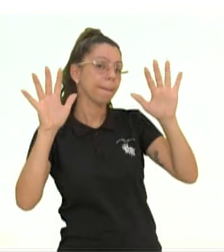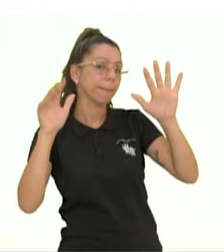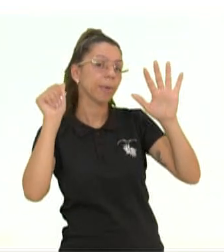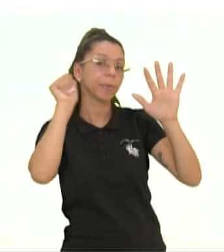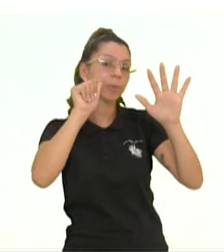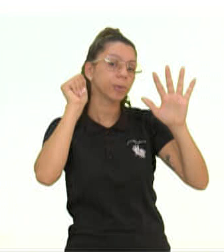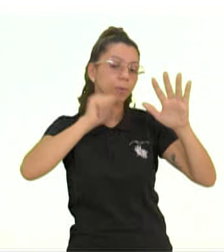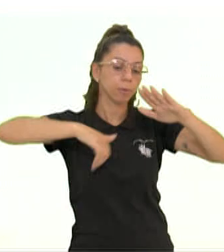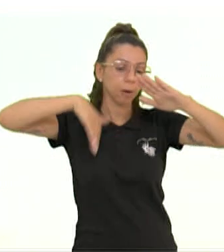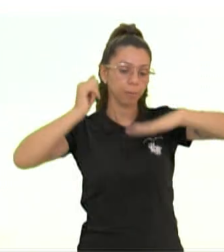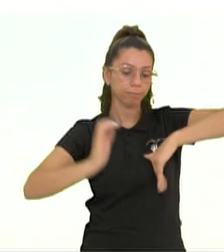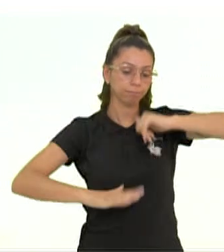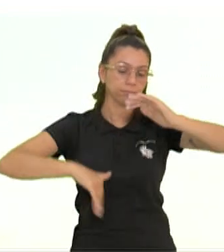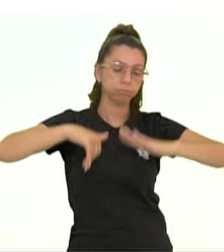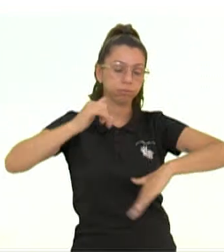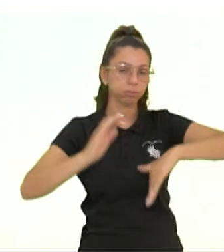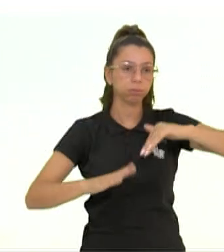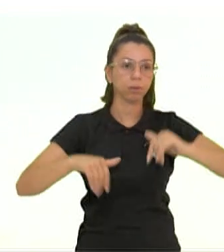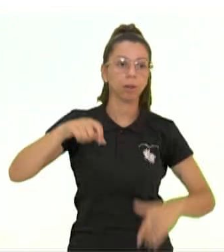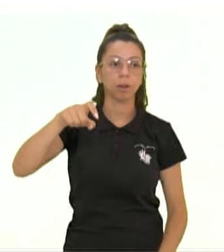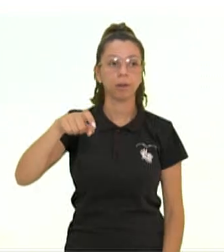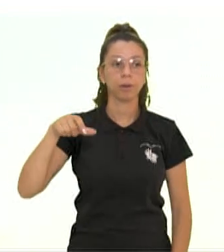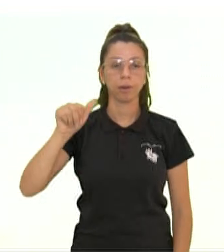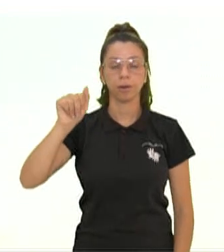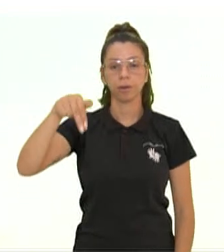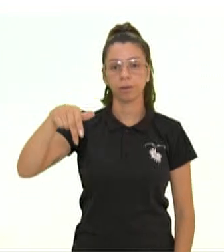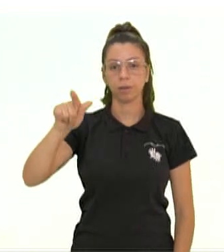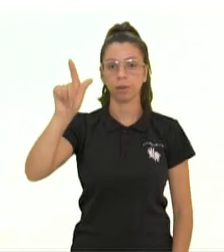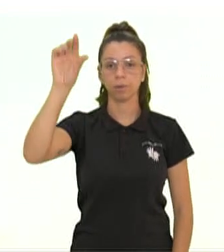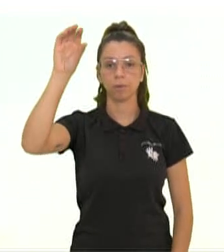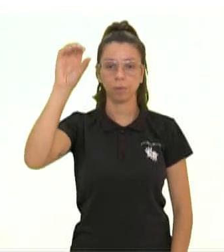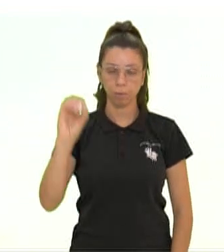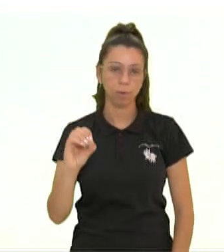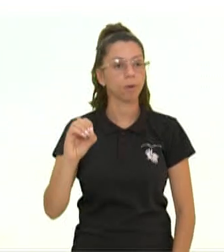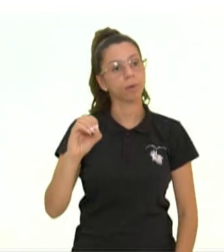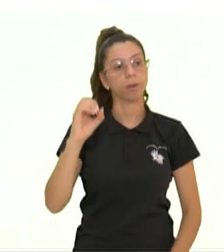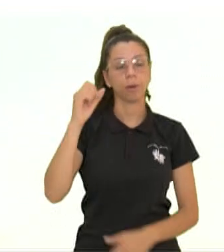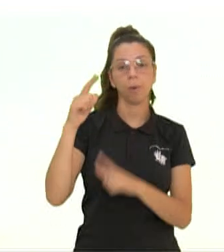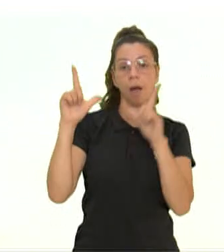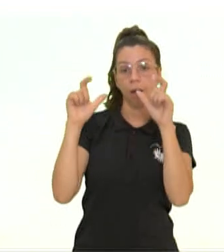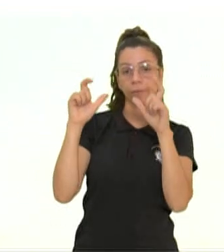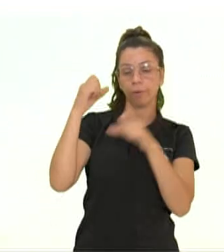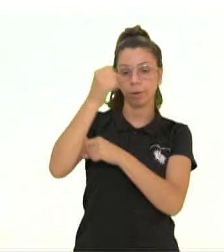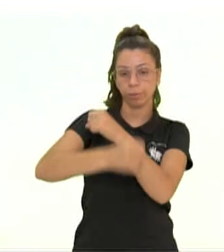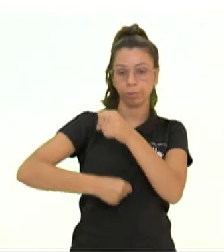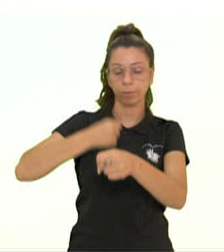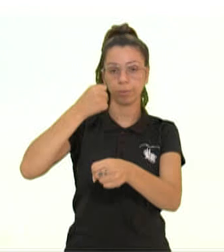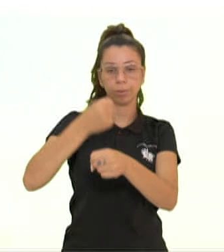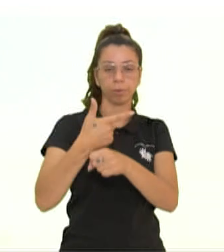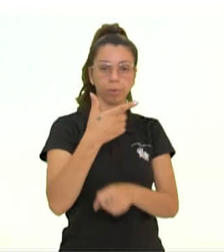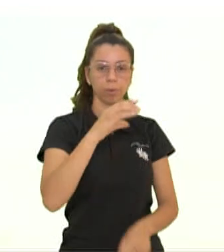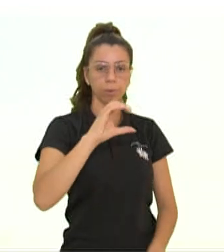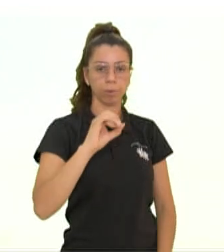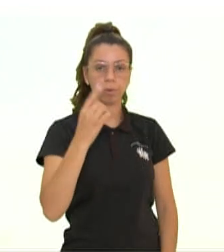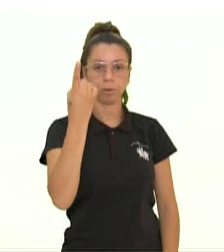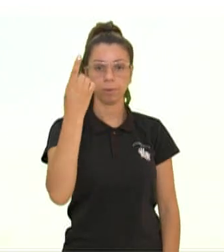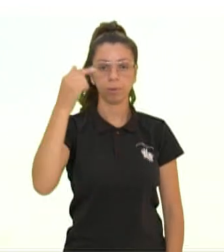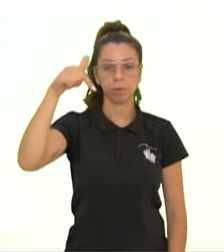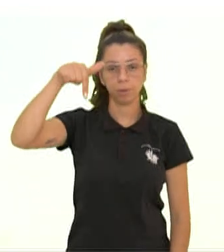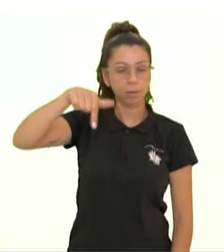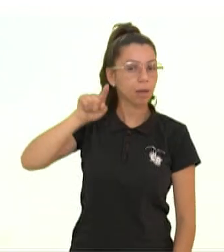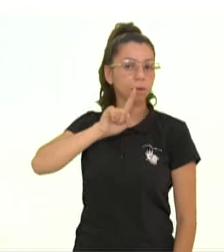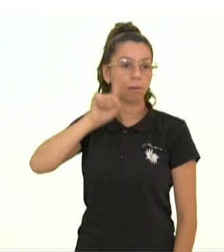para Xangô. Apresentação de Rua de São Paulo, foto de 2017. E claro, gente, né, as mulheres